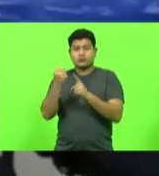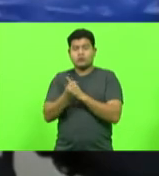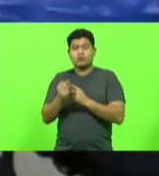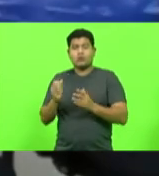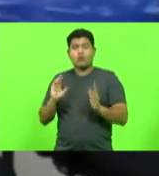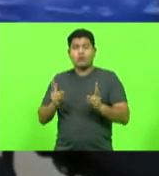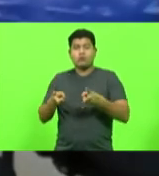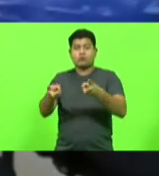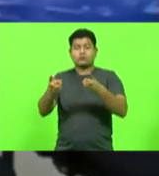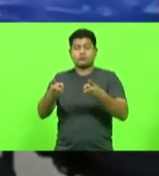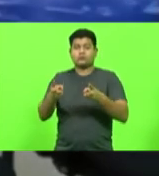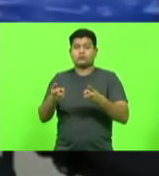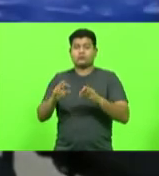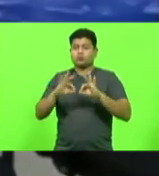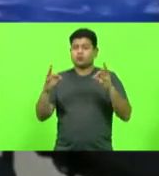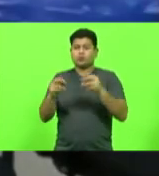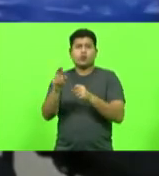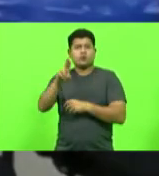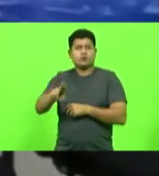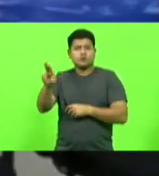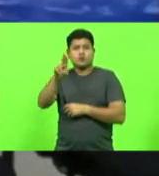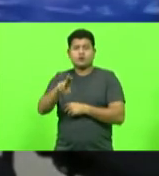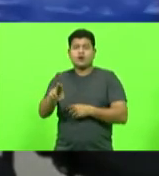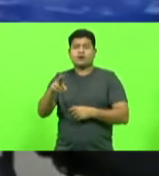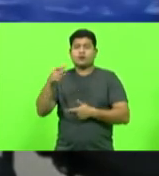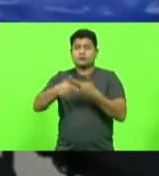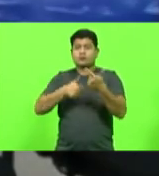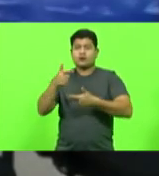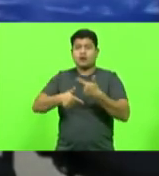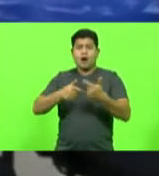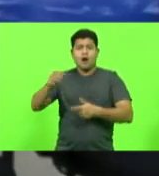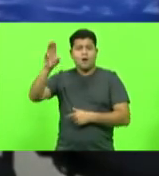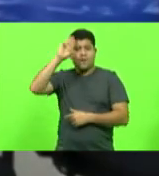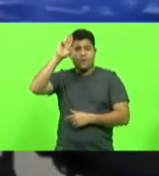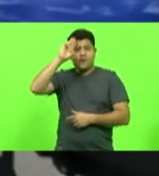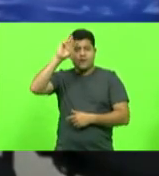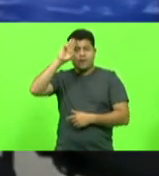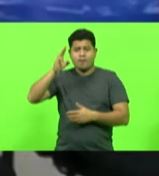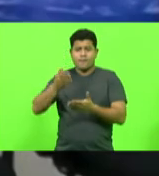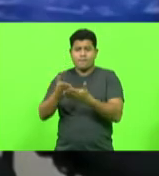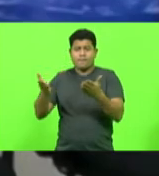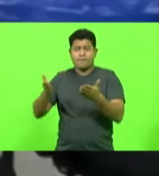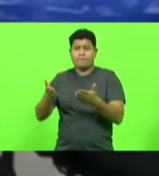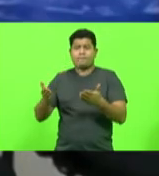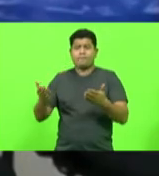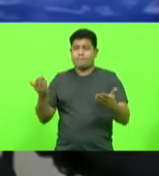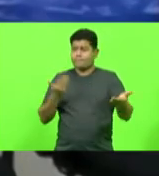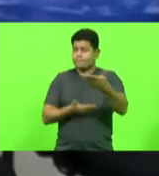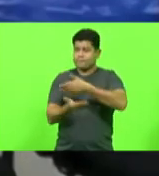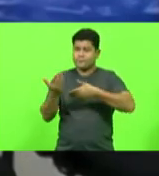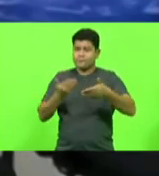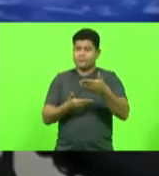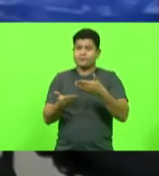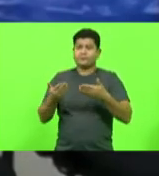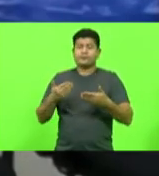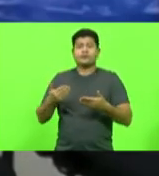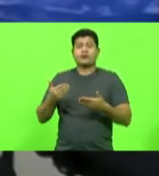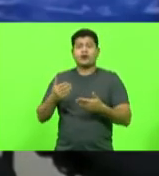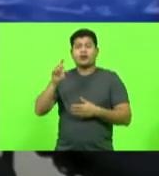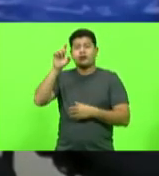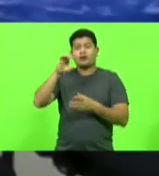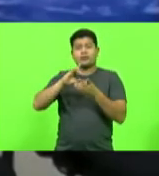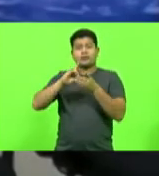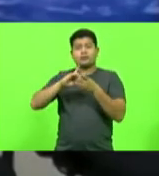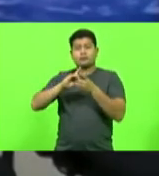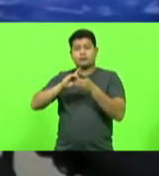todos os usuários, trabalhadores, militantes, né, envolvidos aí na luta pela democracia e pelos direitos. Então, que a